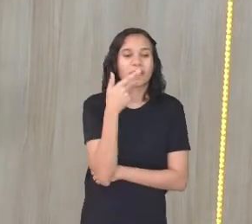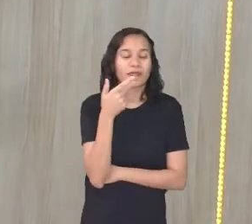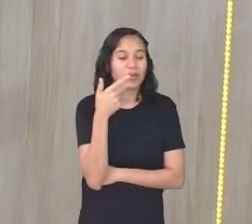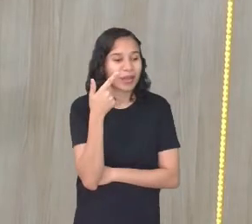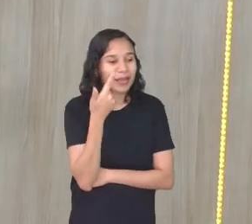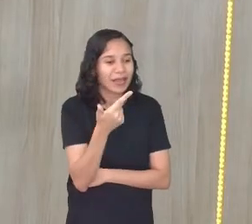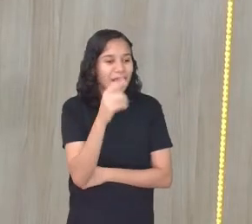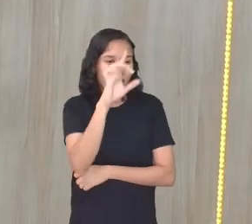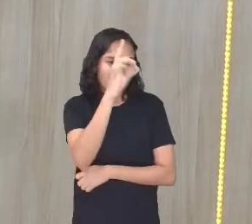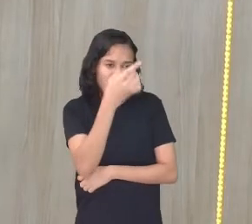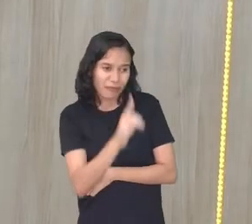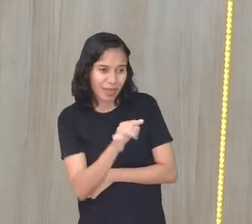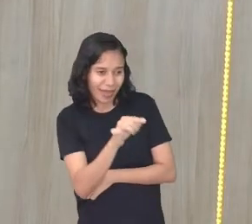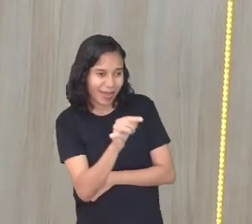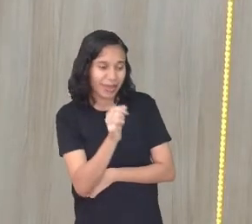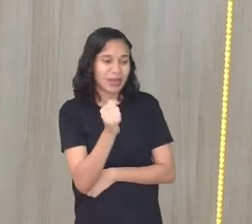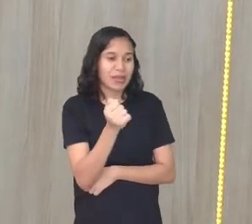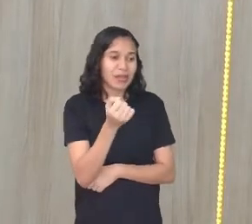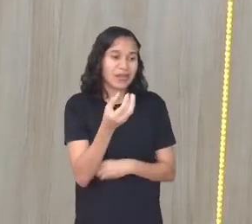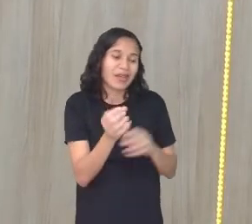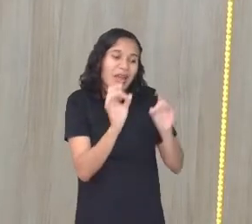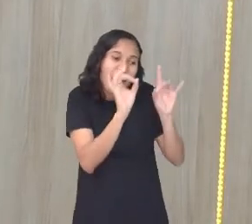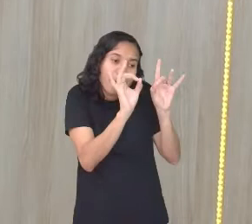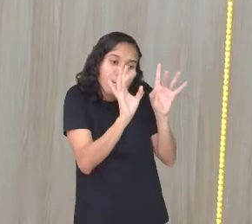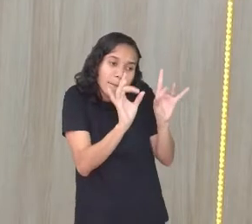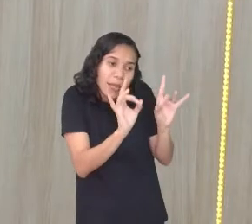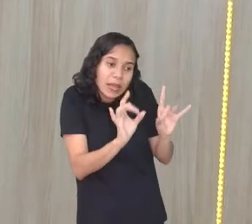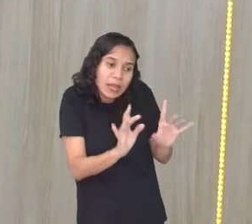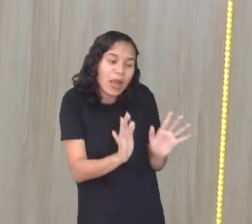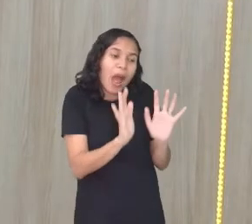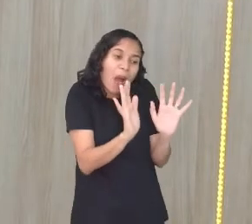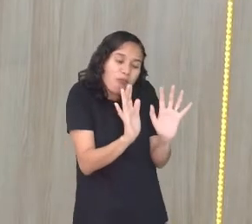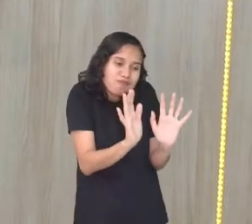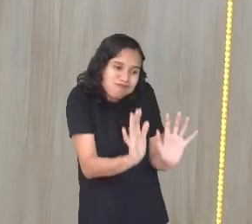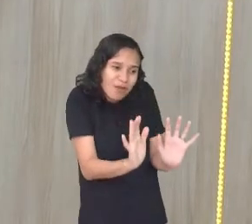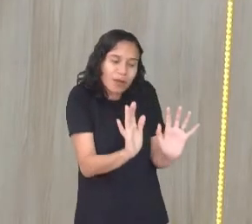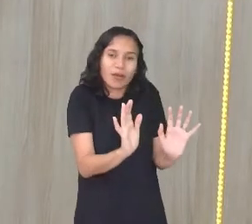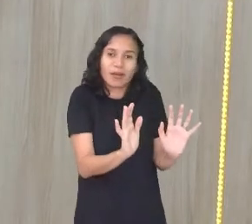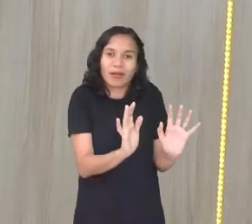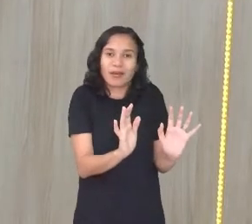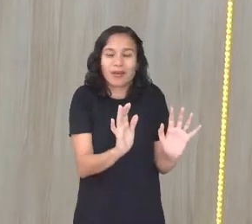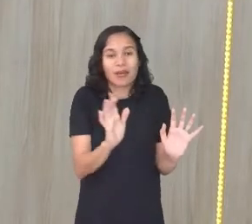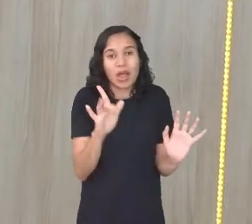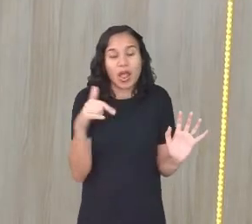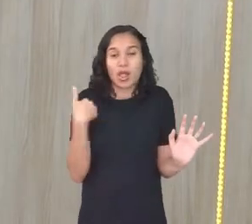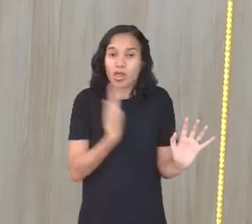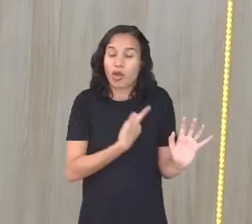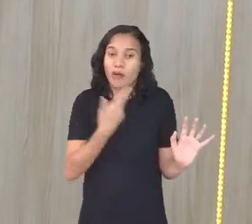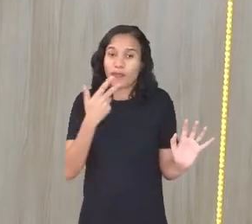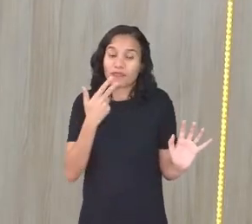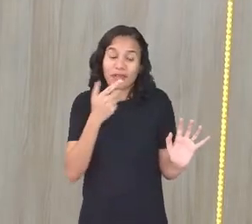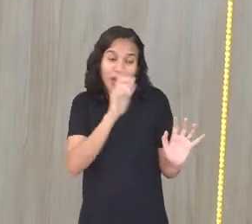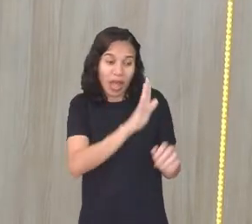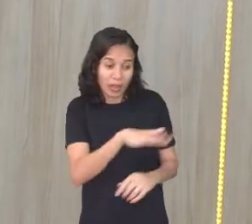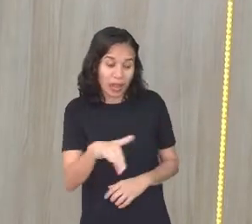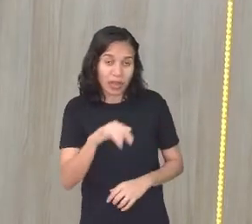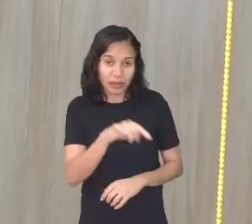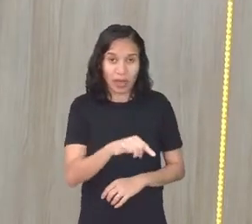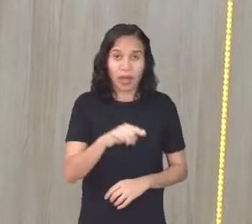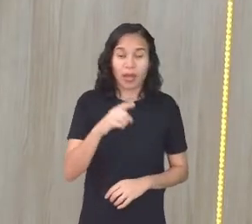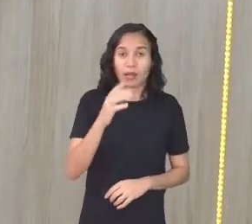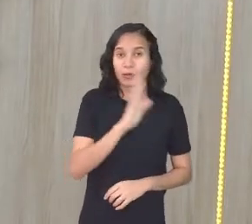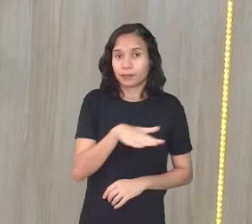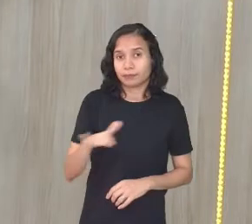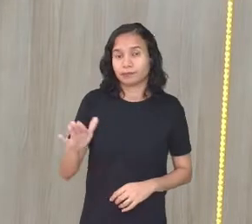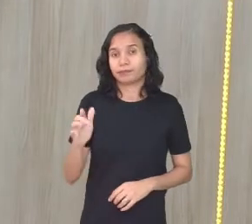com deficiência num lugar especial, não. Esse lugar assim, vamos tratar uma criança que tem